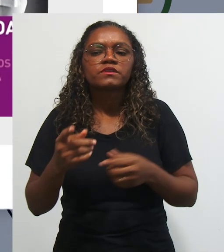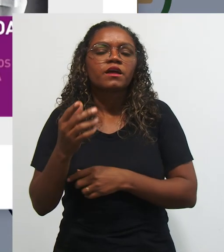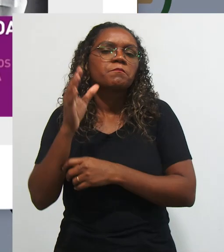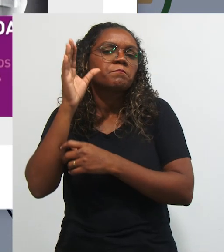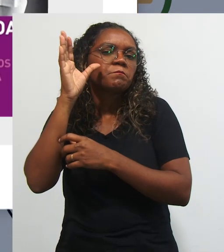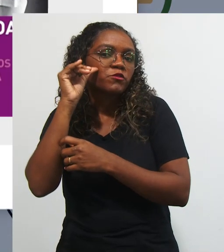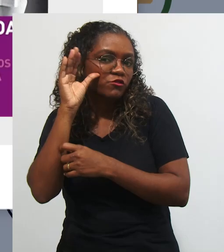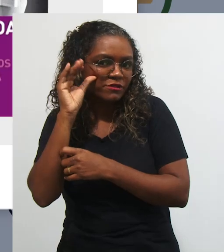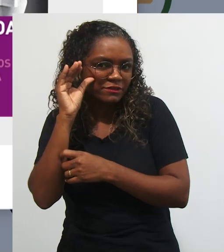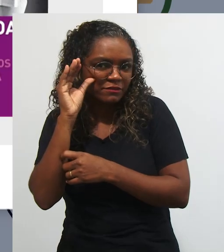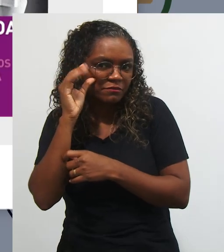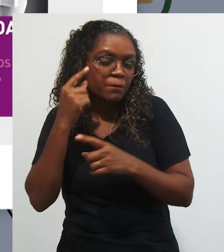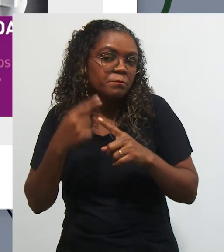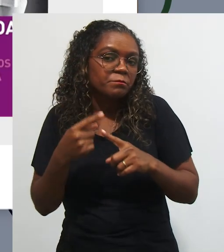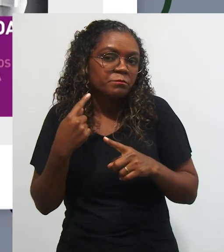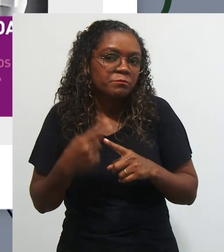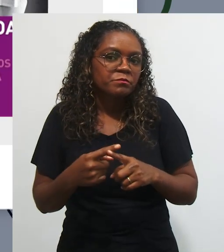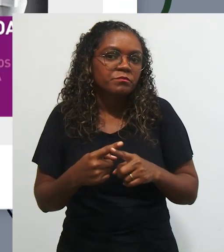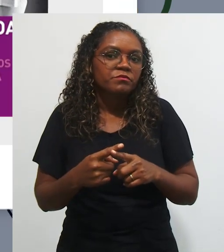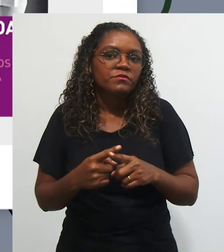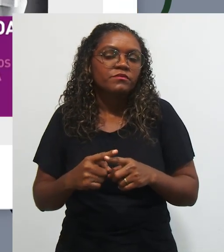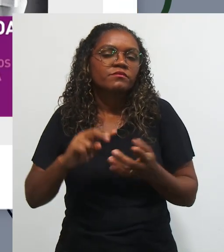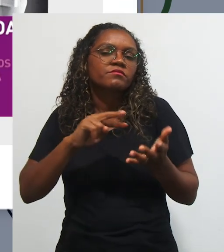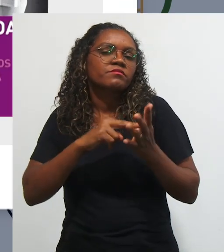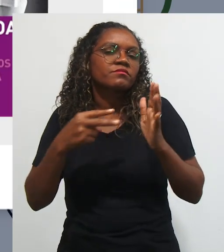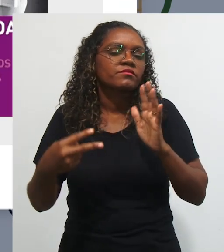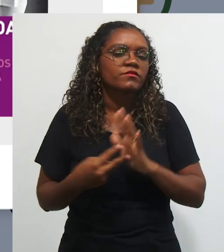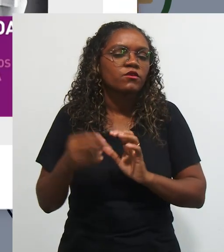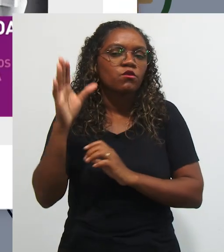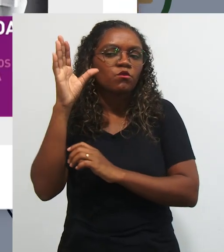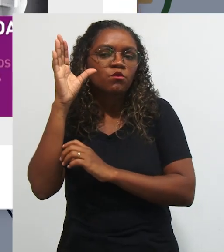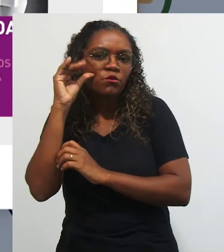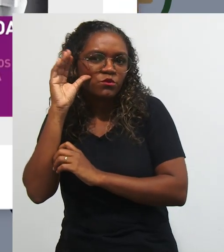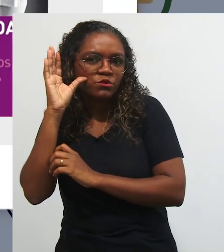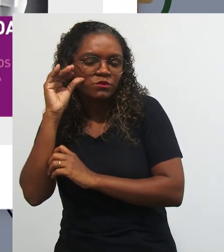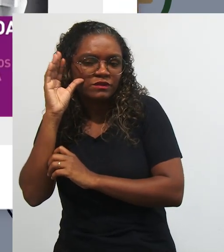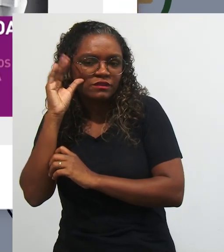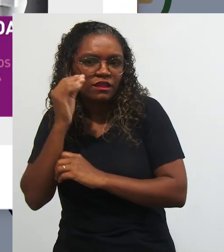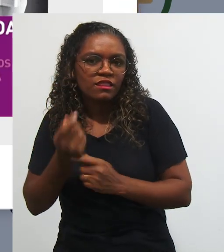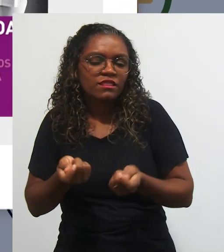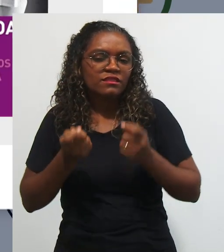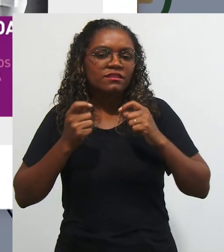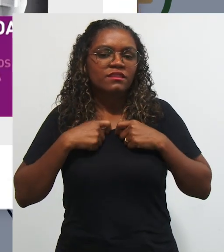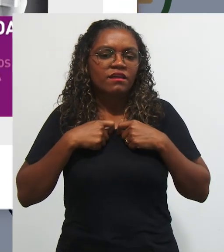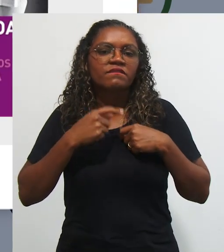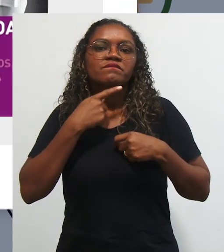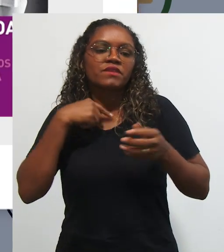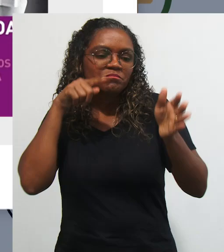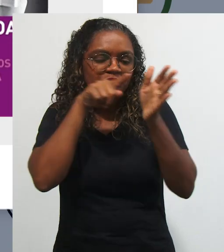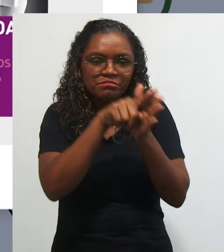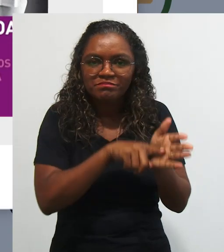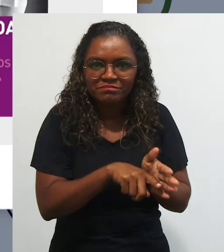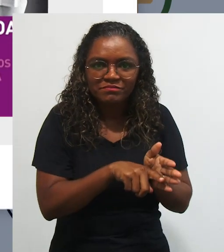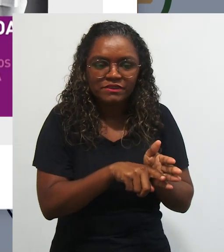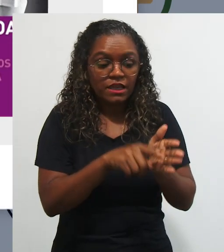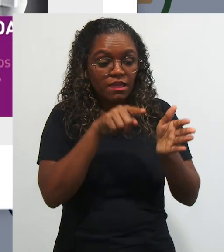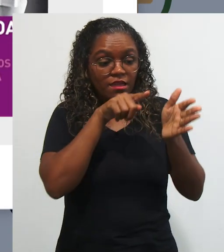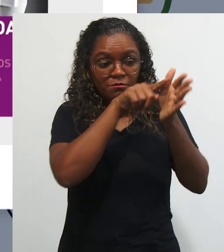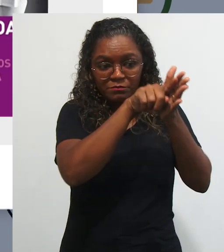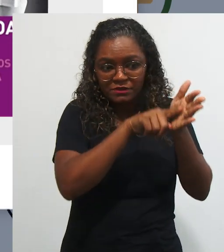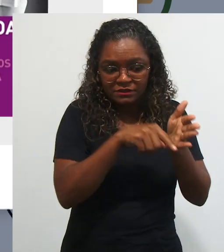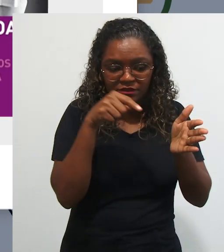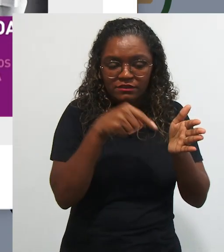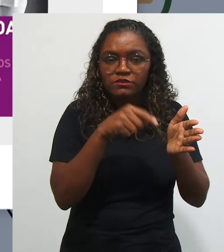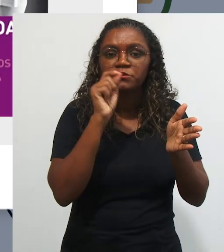pela curiosidade. Por quê? Porque a curiosidade nos leva à pesquisa. A pesquisa nos leva